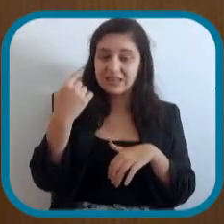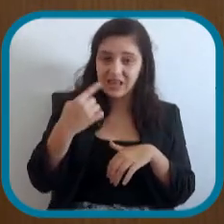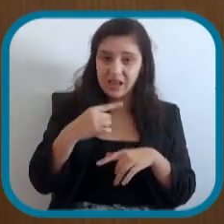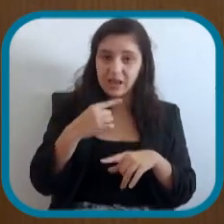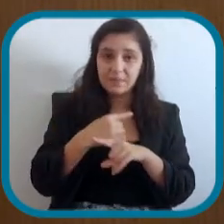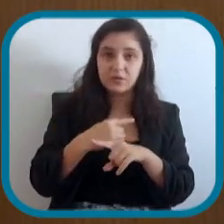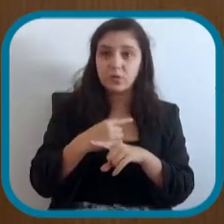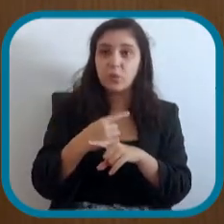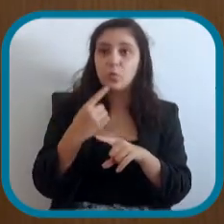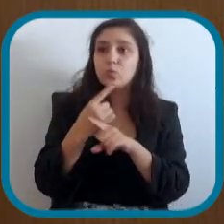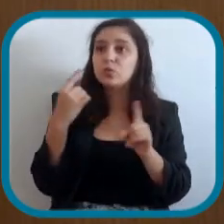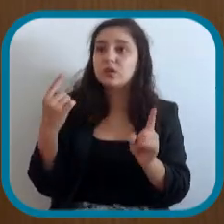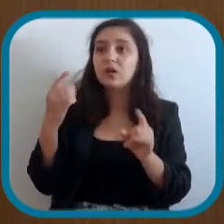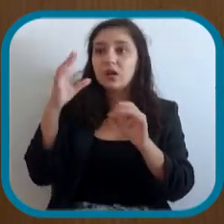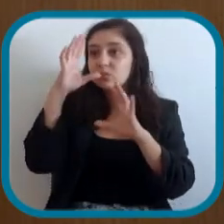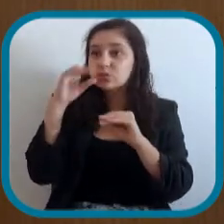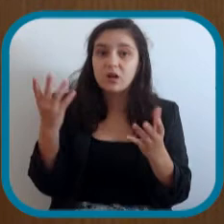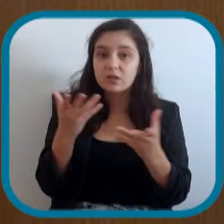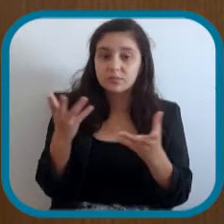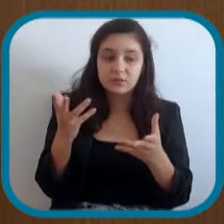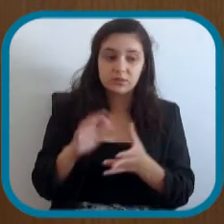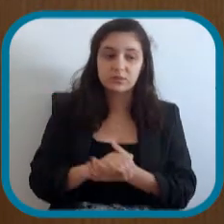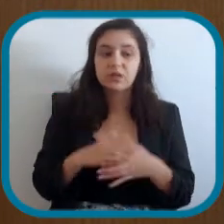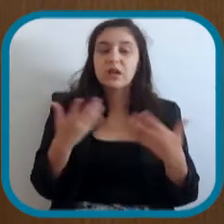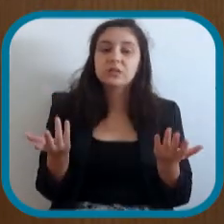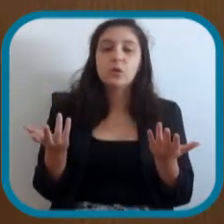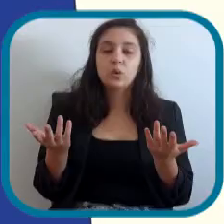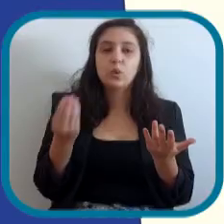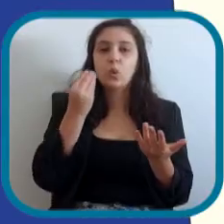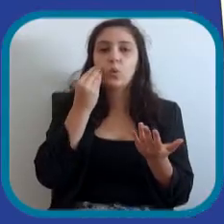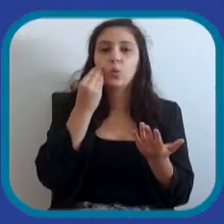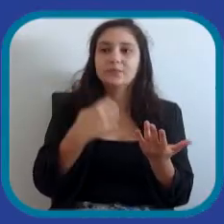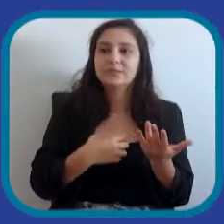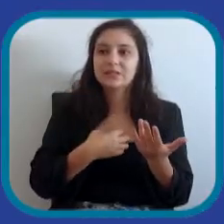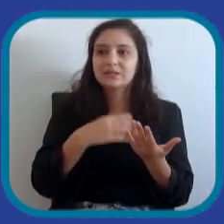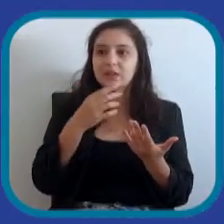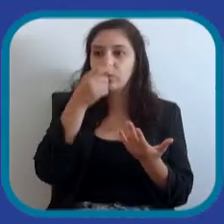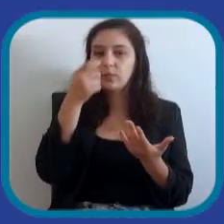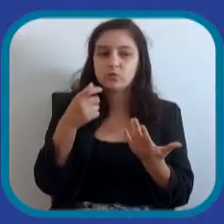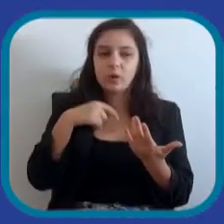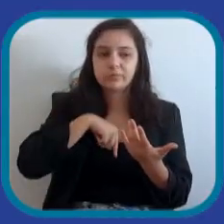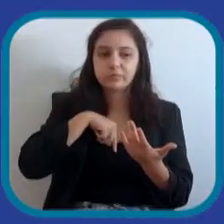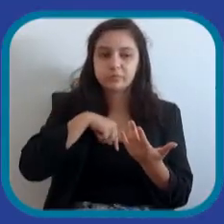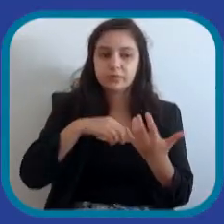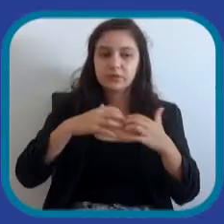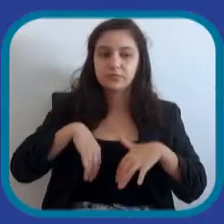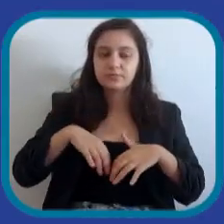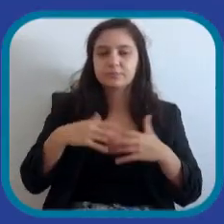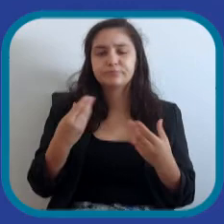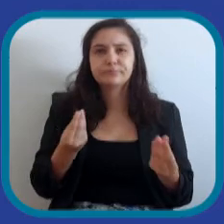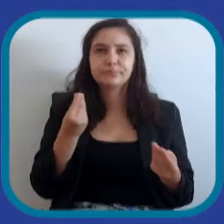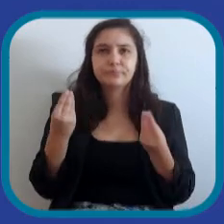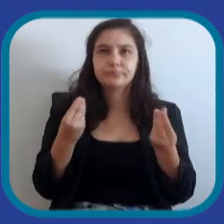depressão existe mesmo que nós não saibamos qual é a causa. Afinal, como se sente alguém com